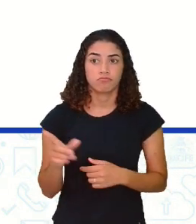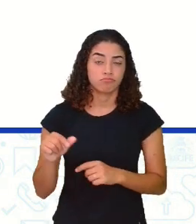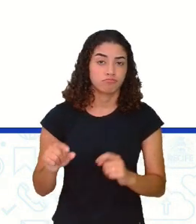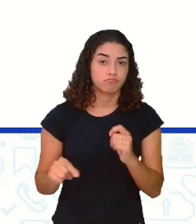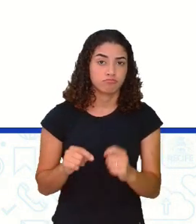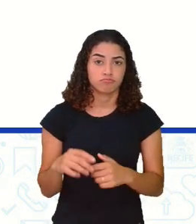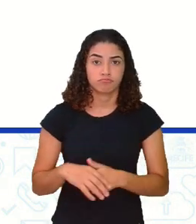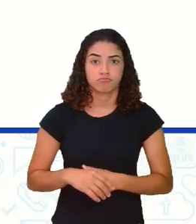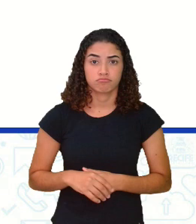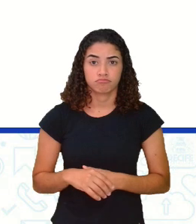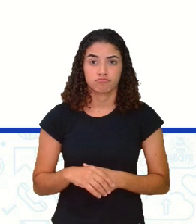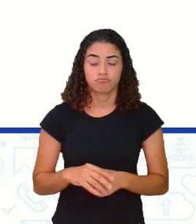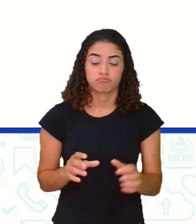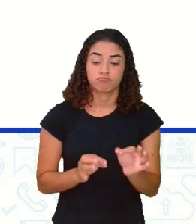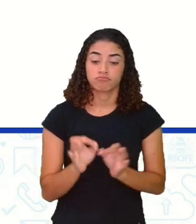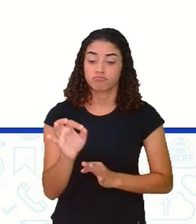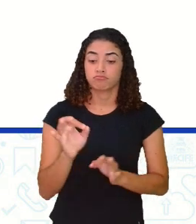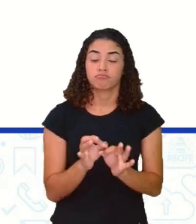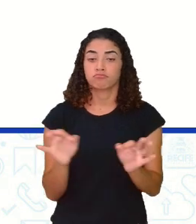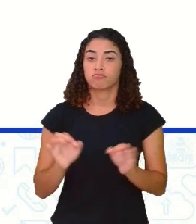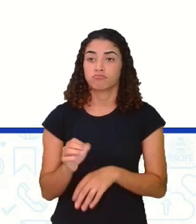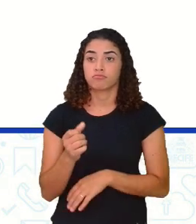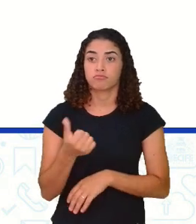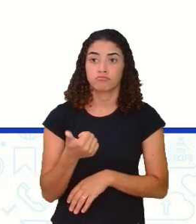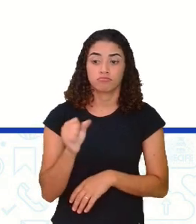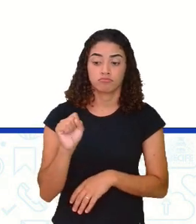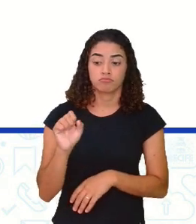foi o comprimento aqui de